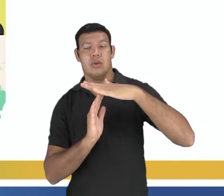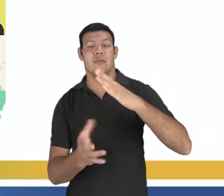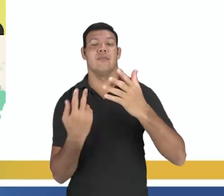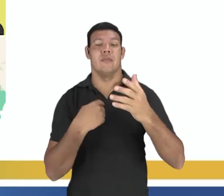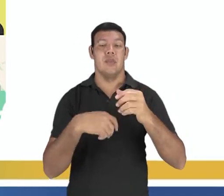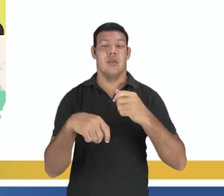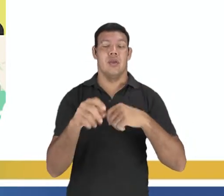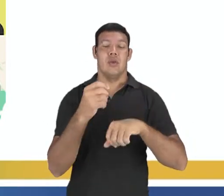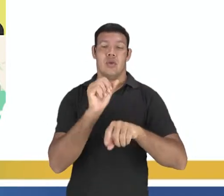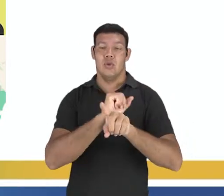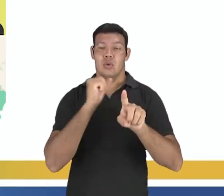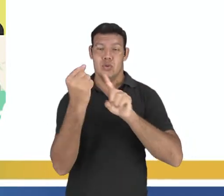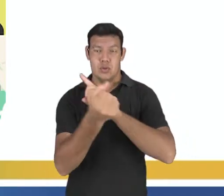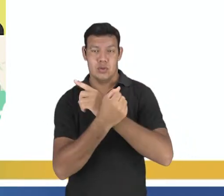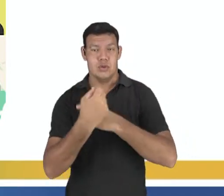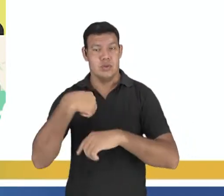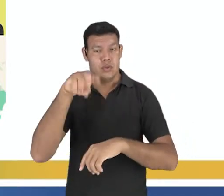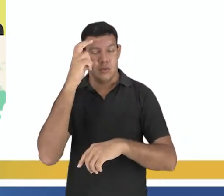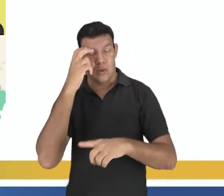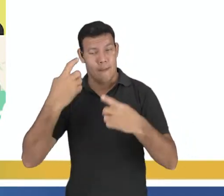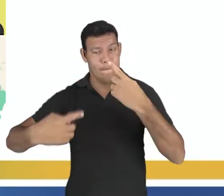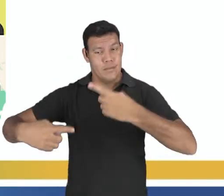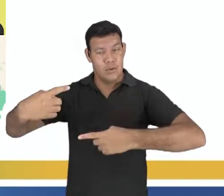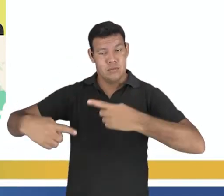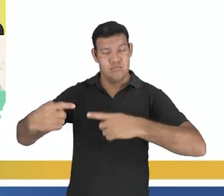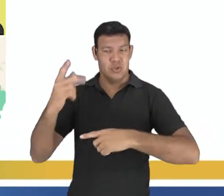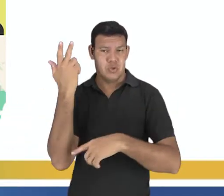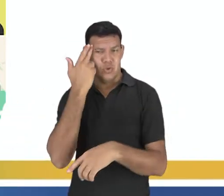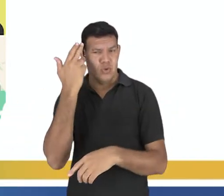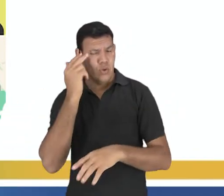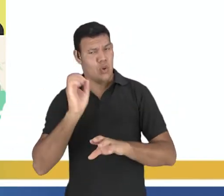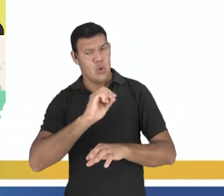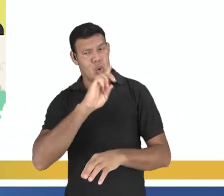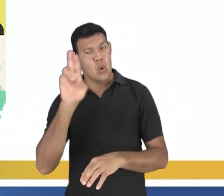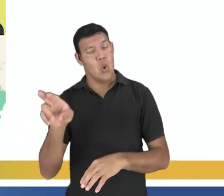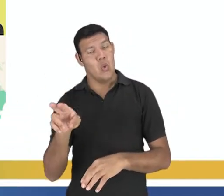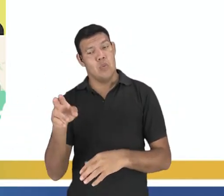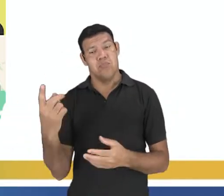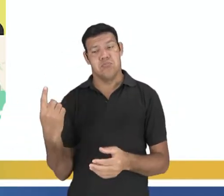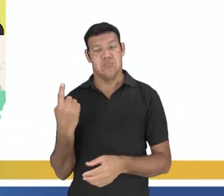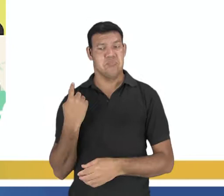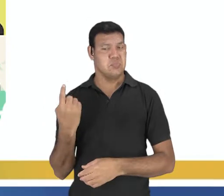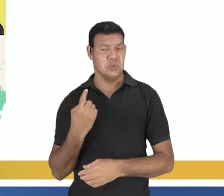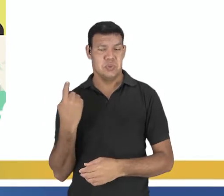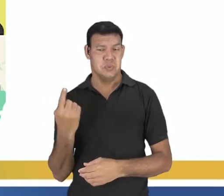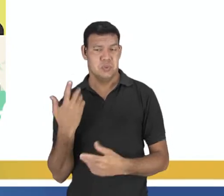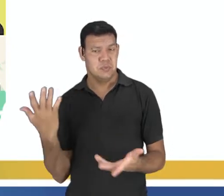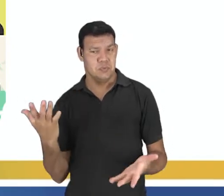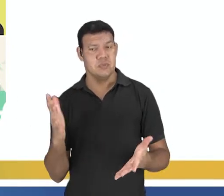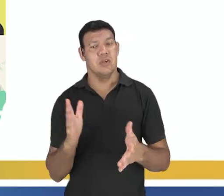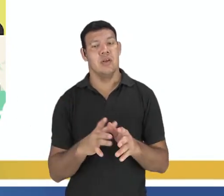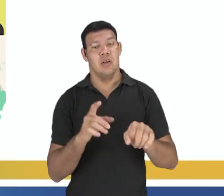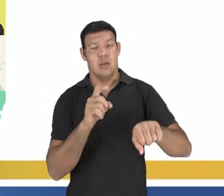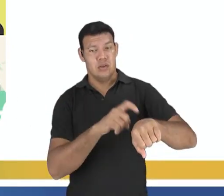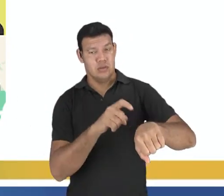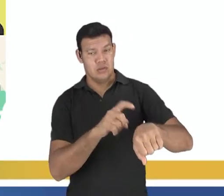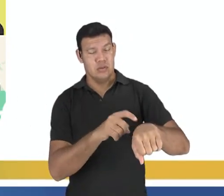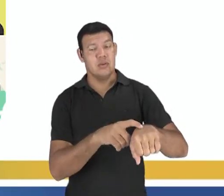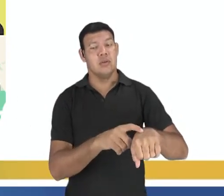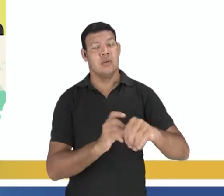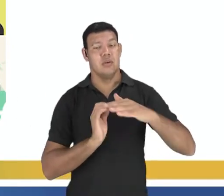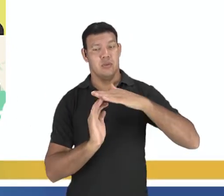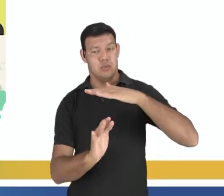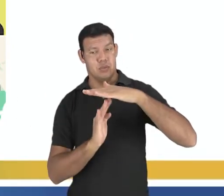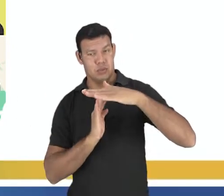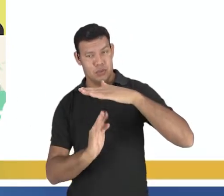econômicos, políticos, culturais, naturais ou individuais. Então, basicamente, o processo de migração é o